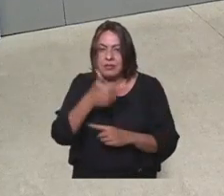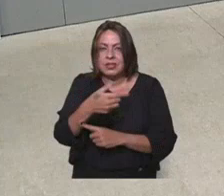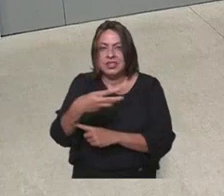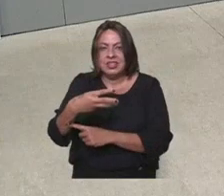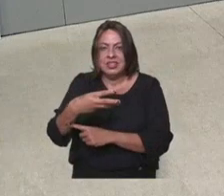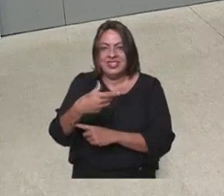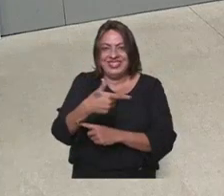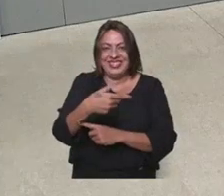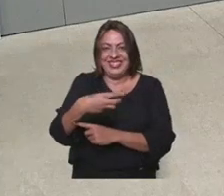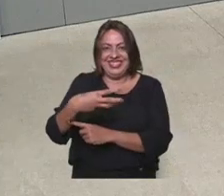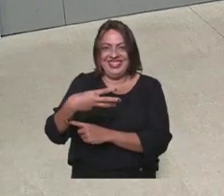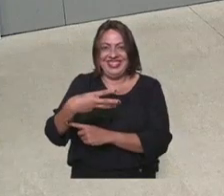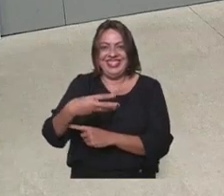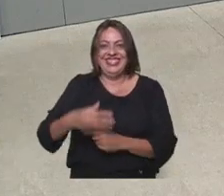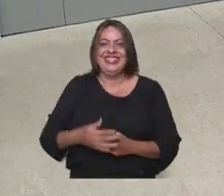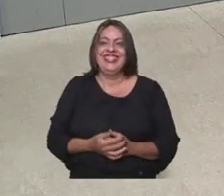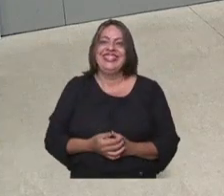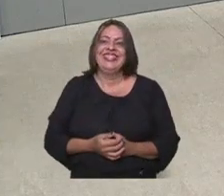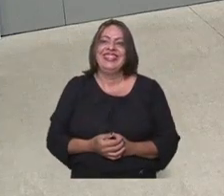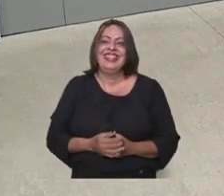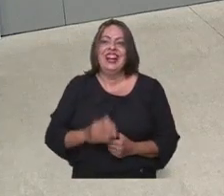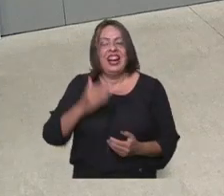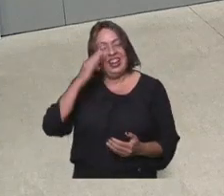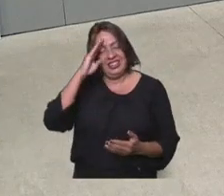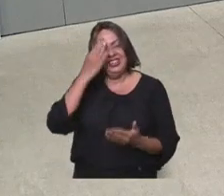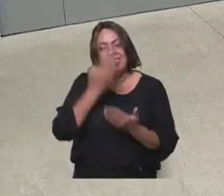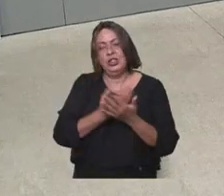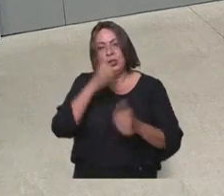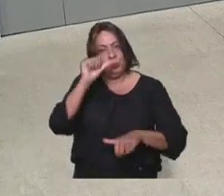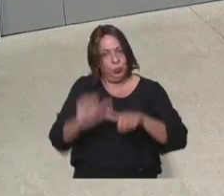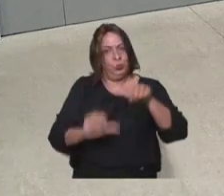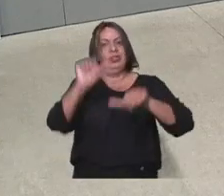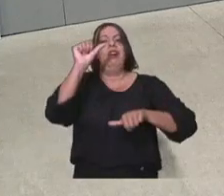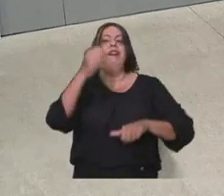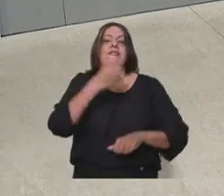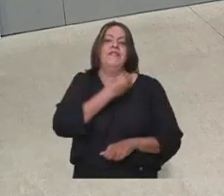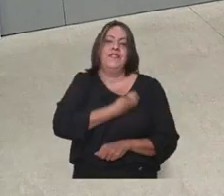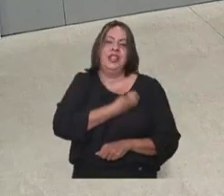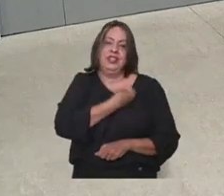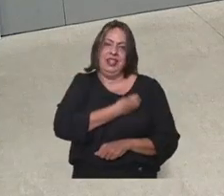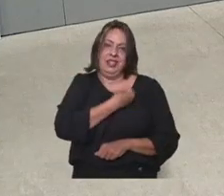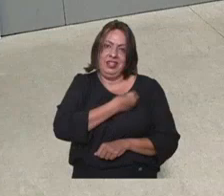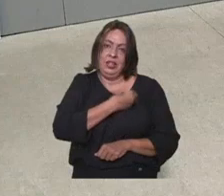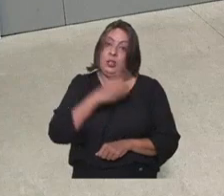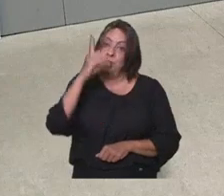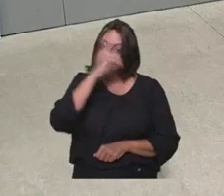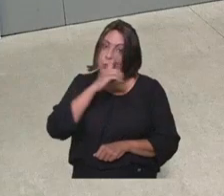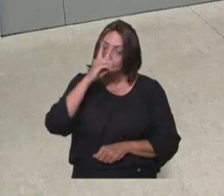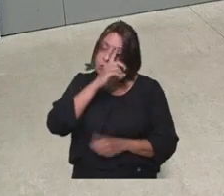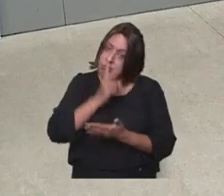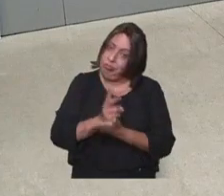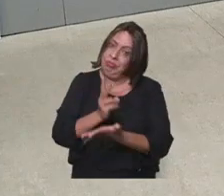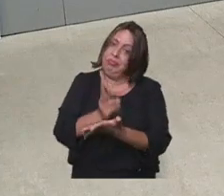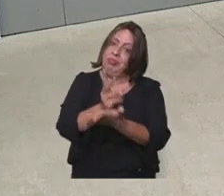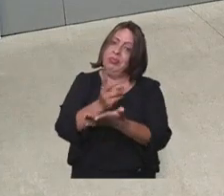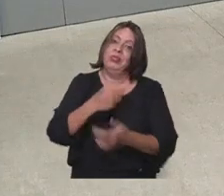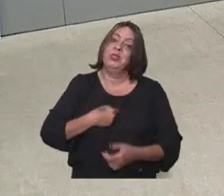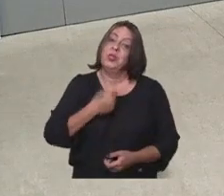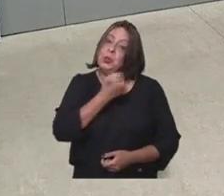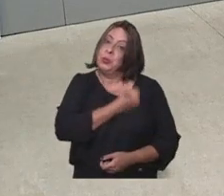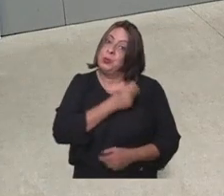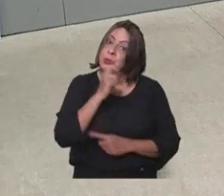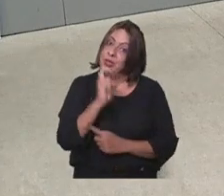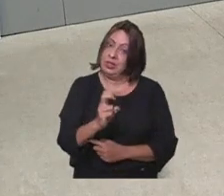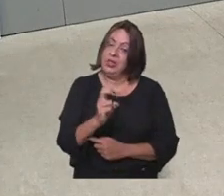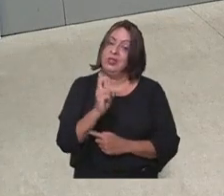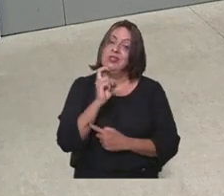23. 23. Acredite na mudança de vida que o Caju Capi proporciona todo domingo para você. Número 5 agora.